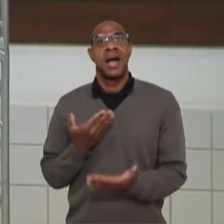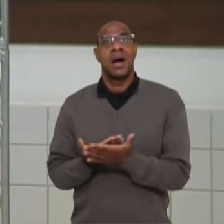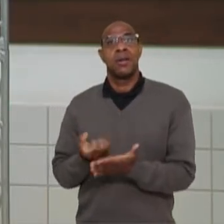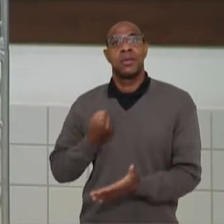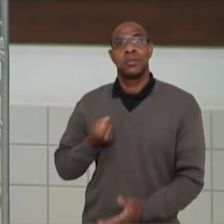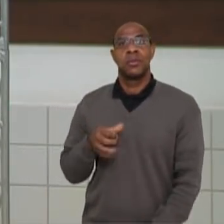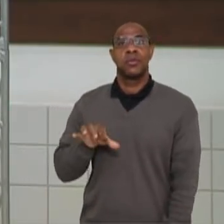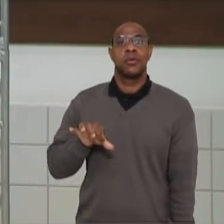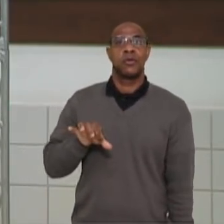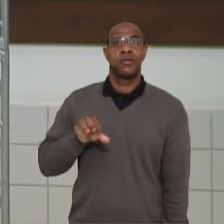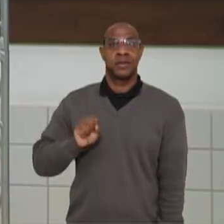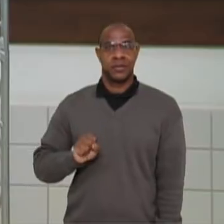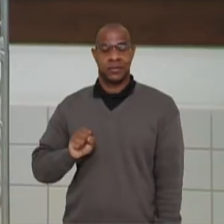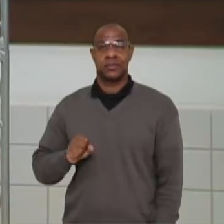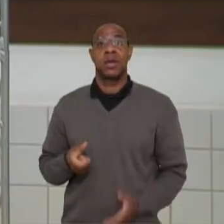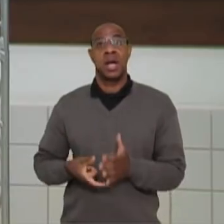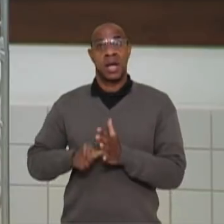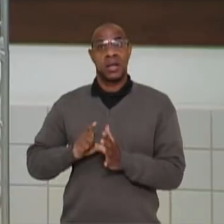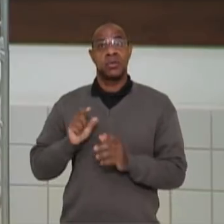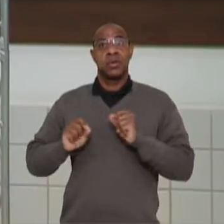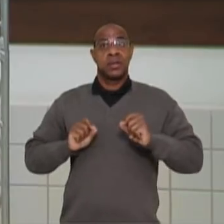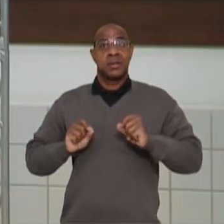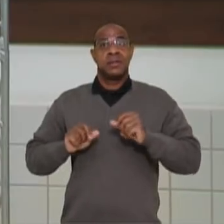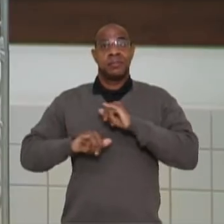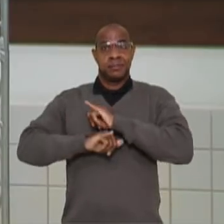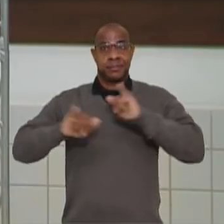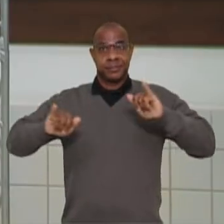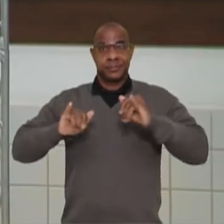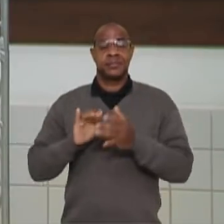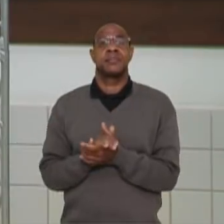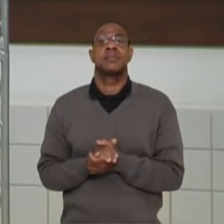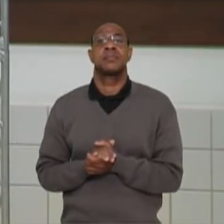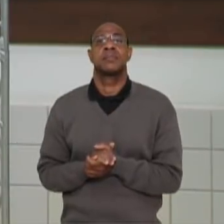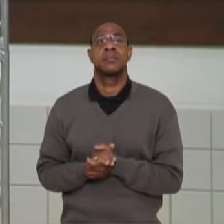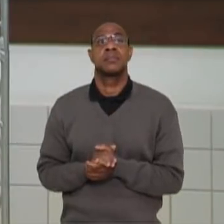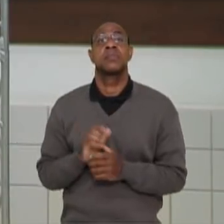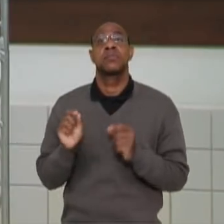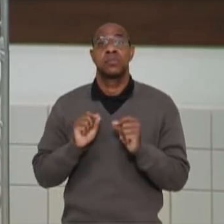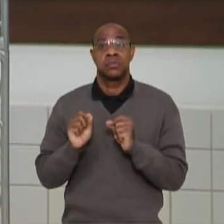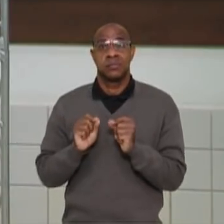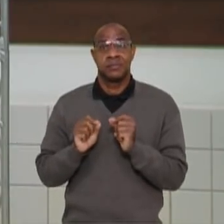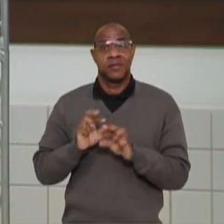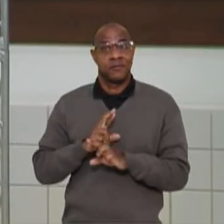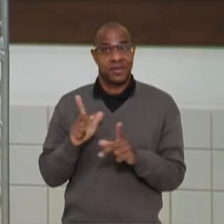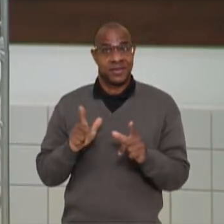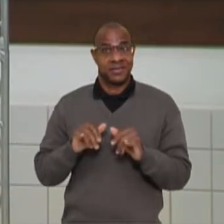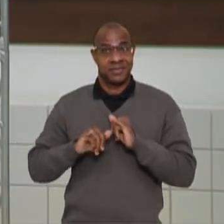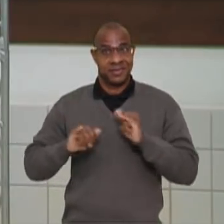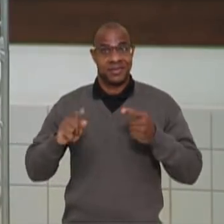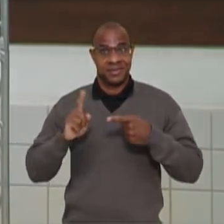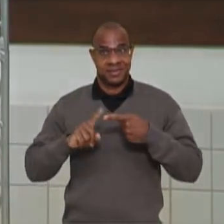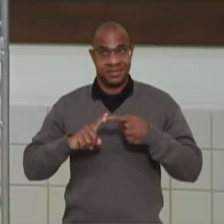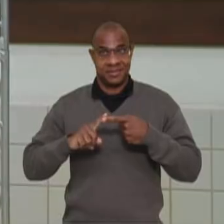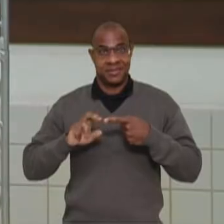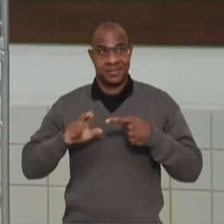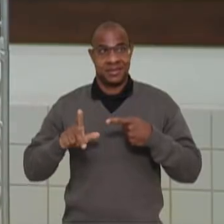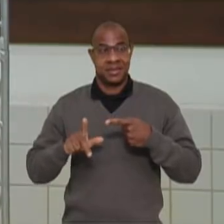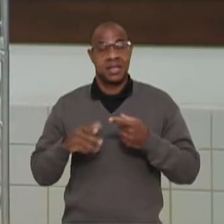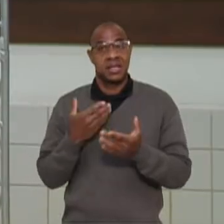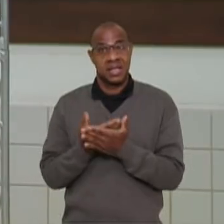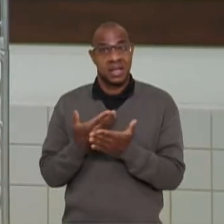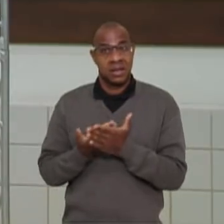antes da gente começar eu tenho alguns recadinhos. Mas o primeiro recadinho de todos, ele é um pouquinho diferente. Veja só, na